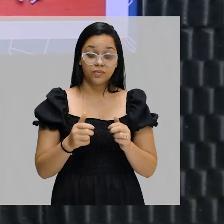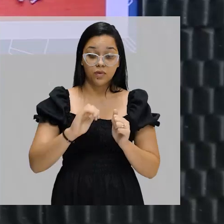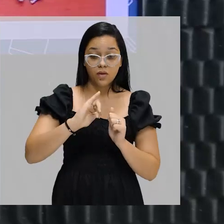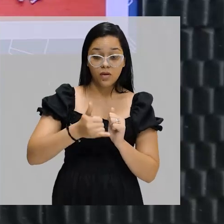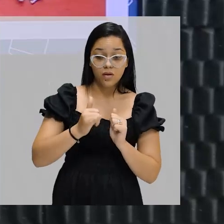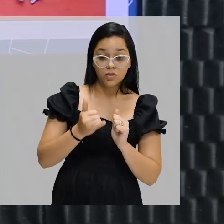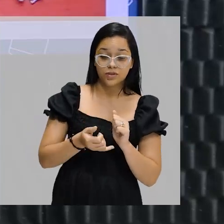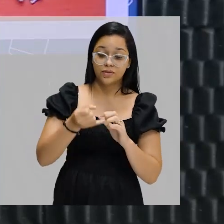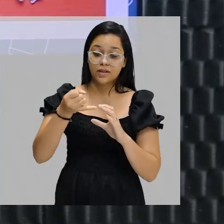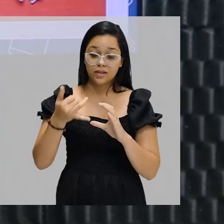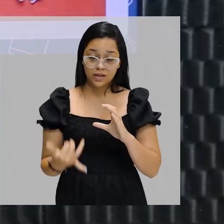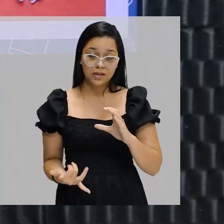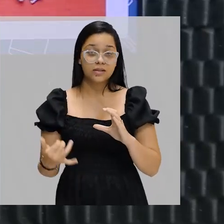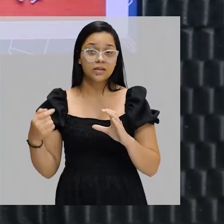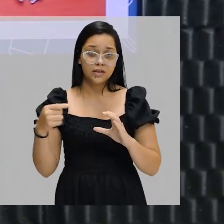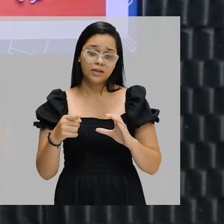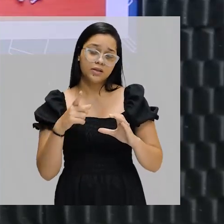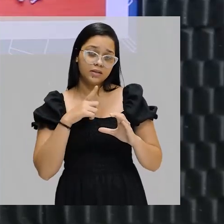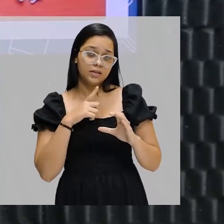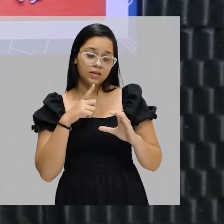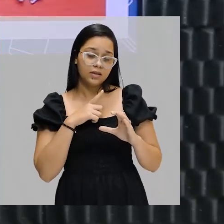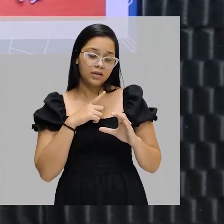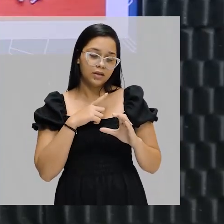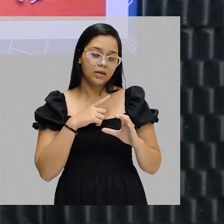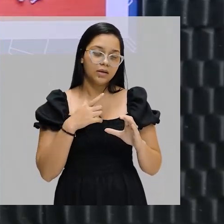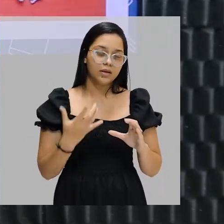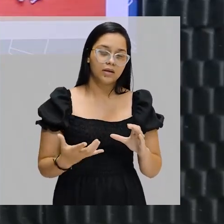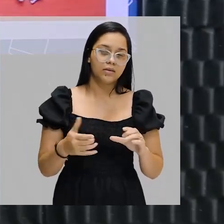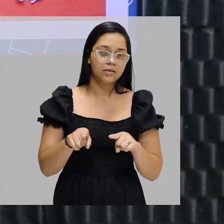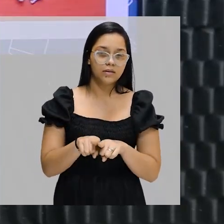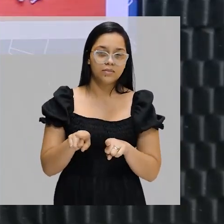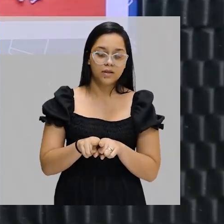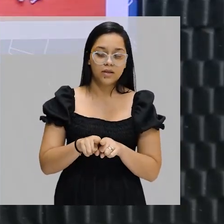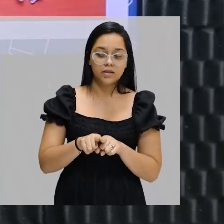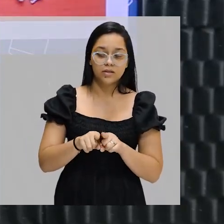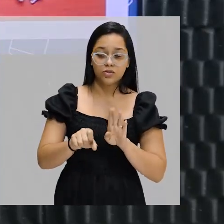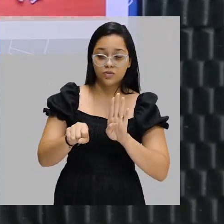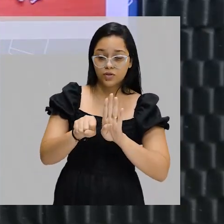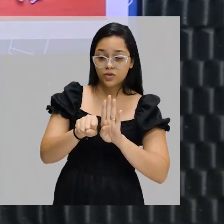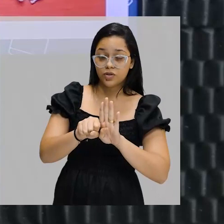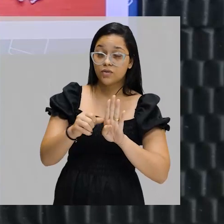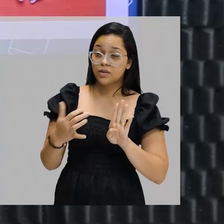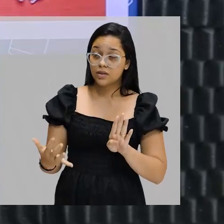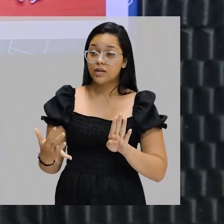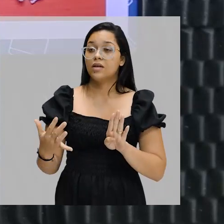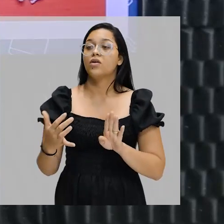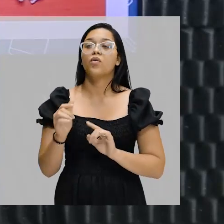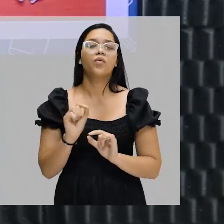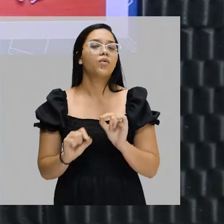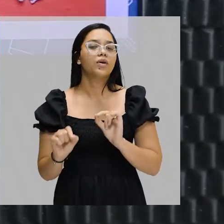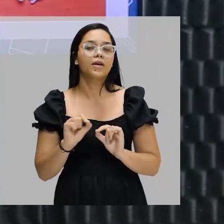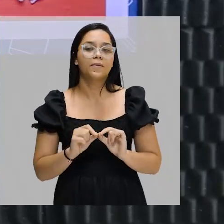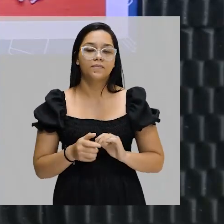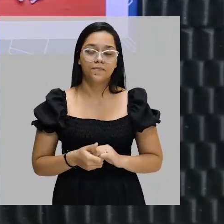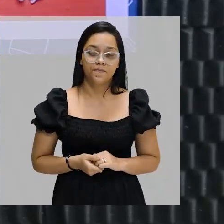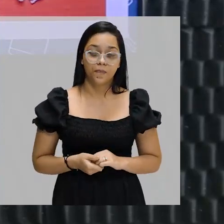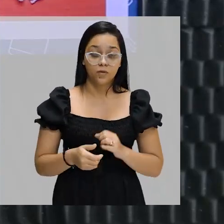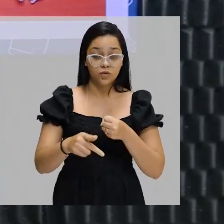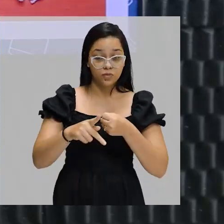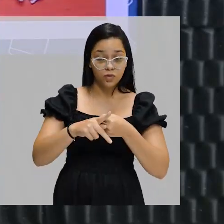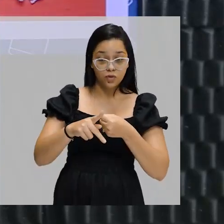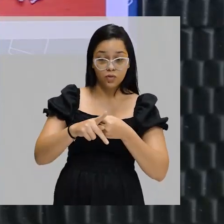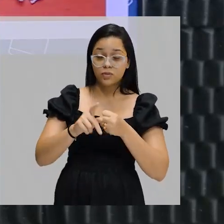adjetivo caracteriza esse esse seres né caracteriza esse substantivo aí nós temos os